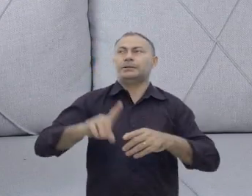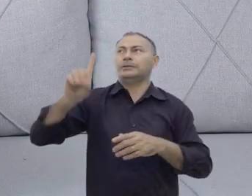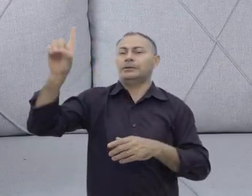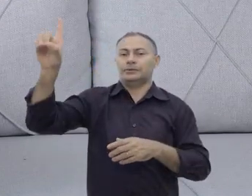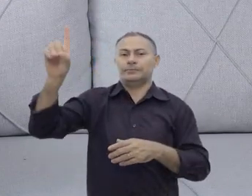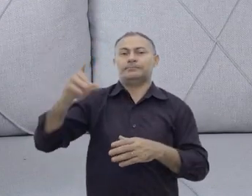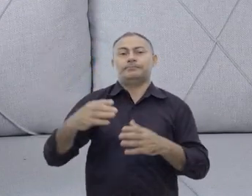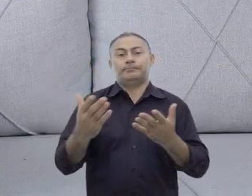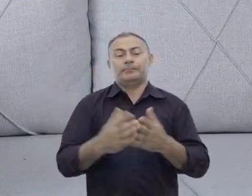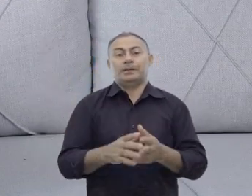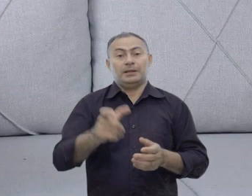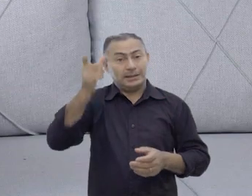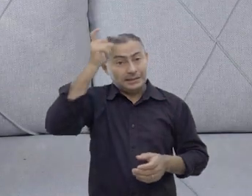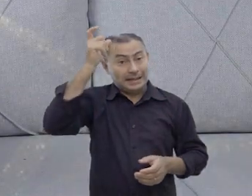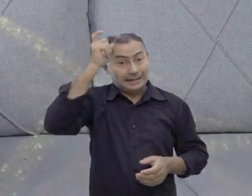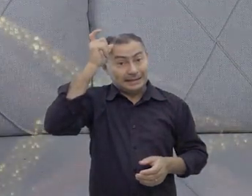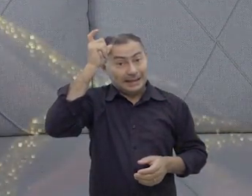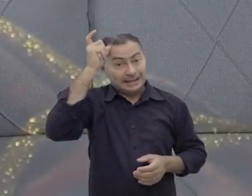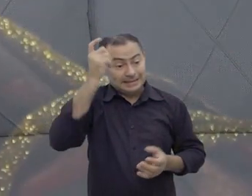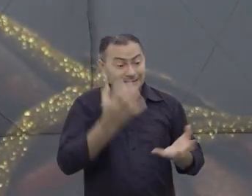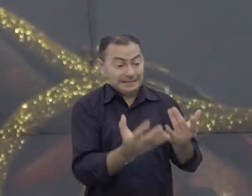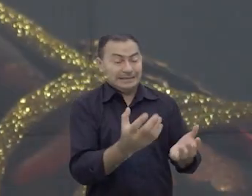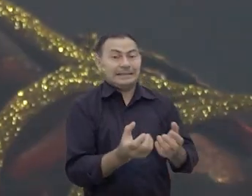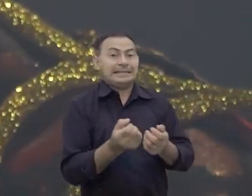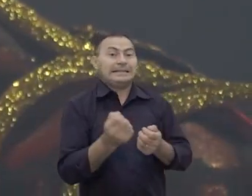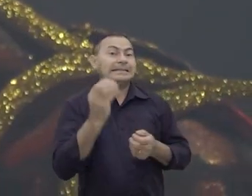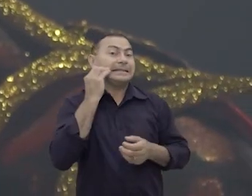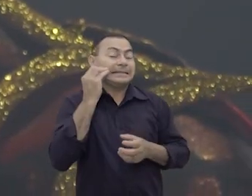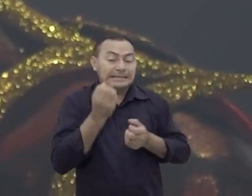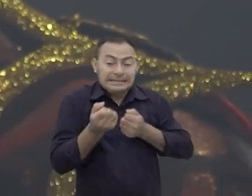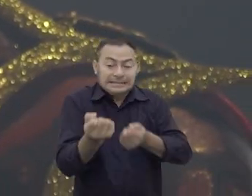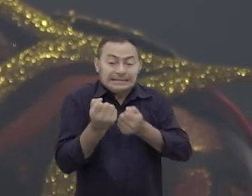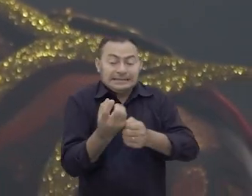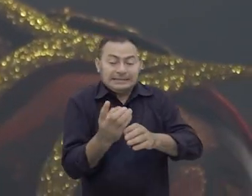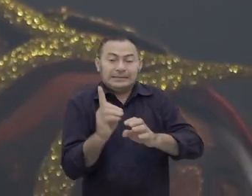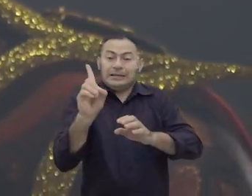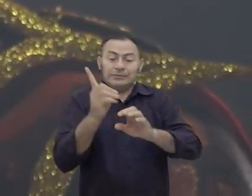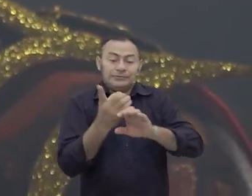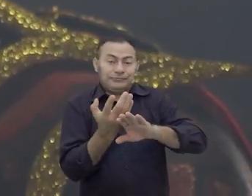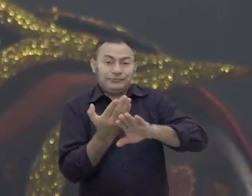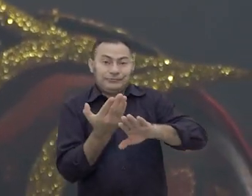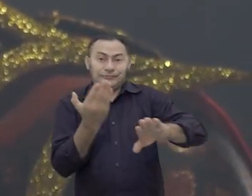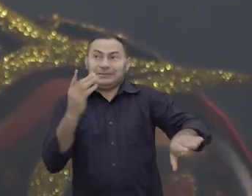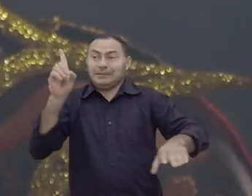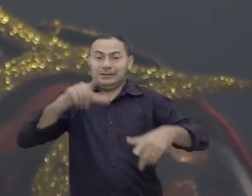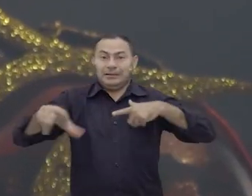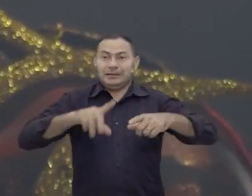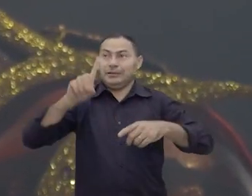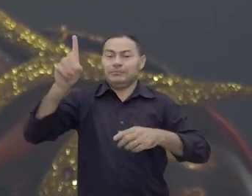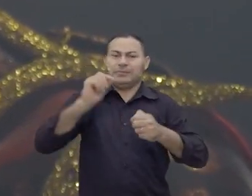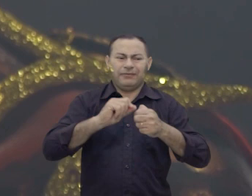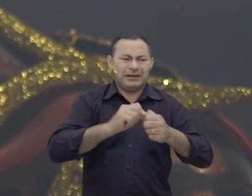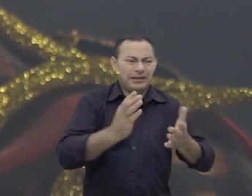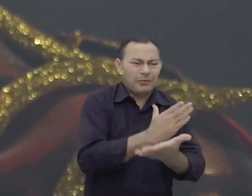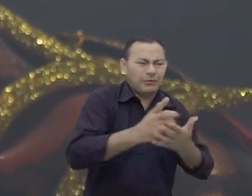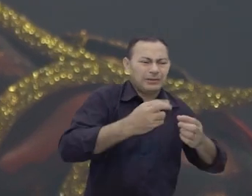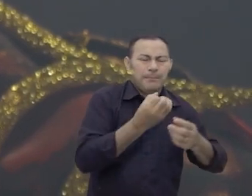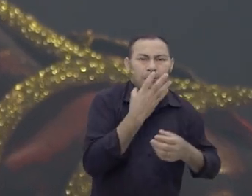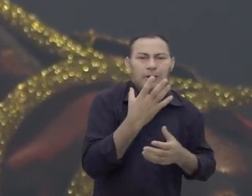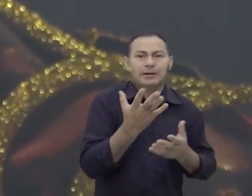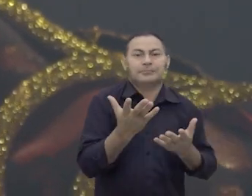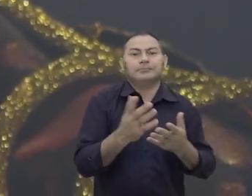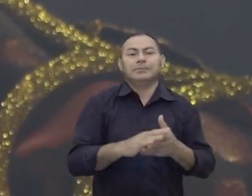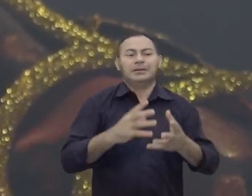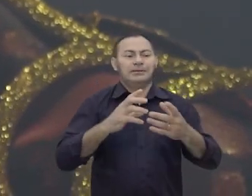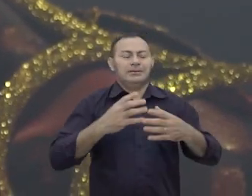do trabalho de Deus. Satanás vai tentar tirar a nossa atenção do nosso melhor para o trabalho de Deus, dizendo, faça